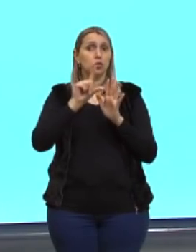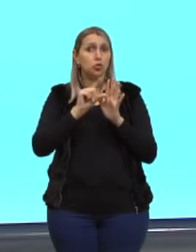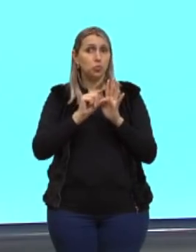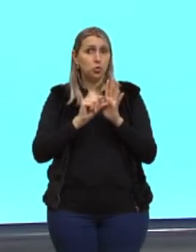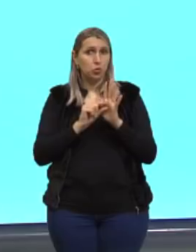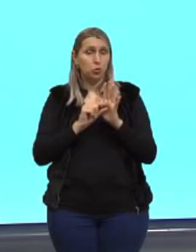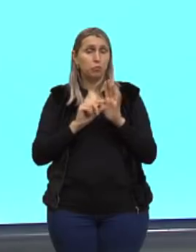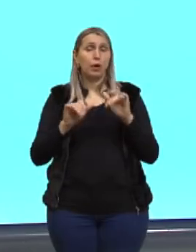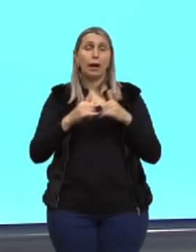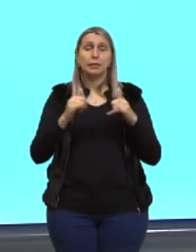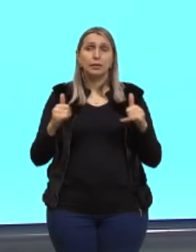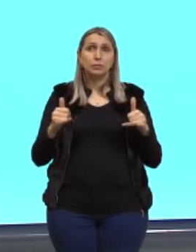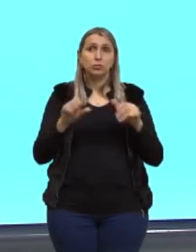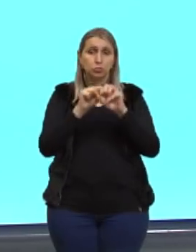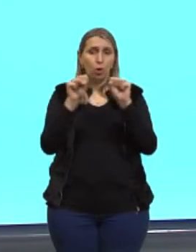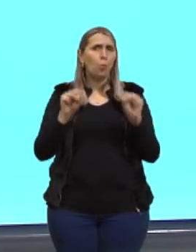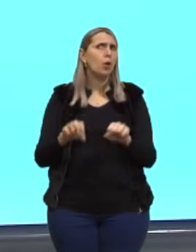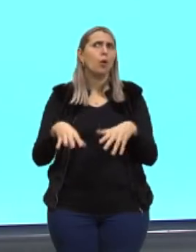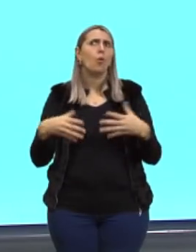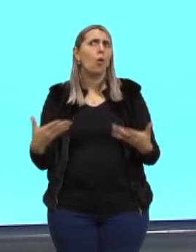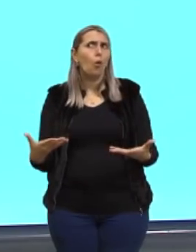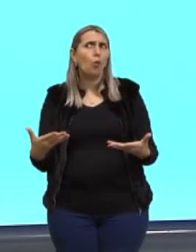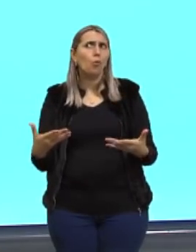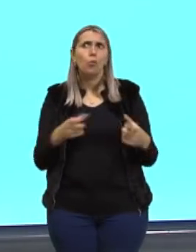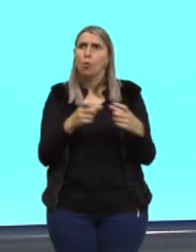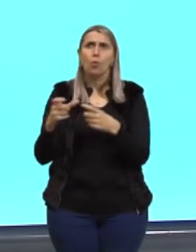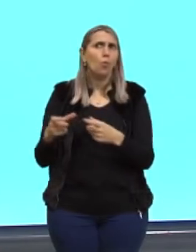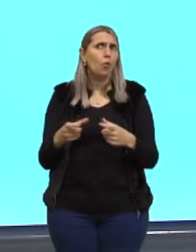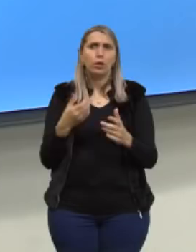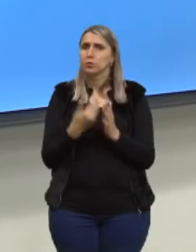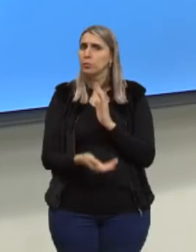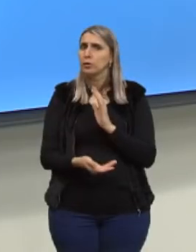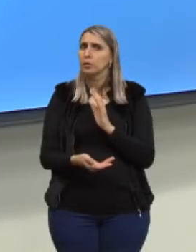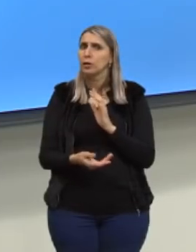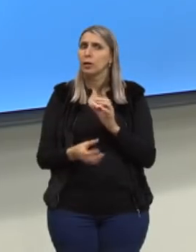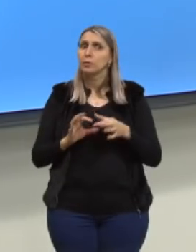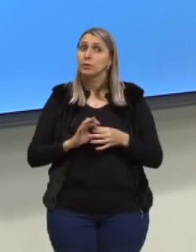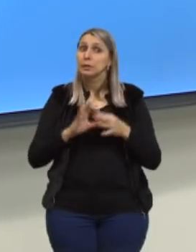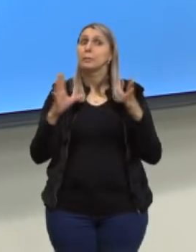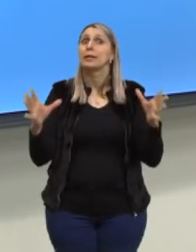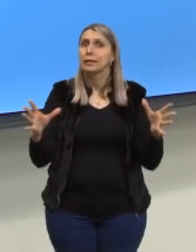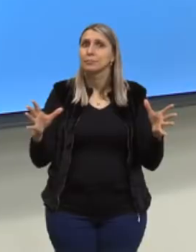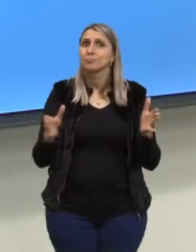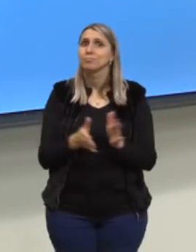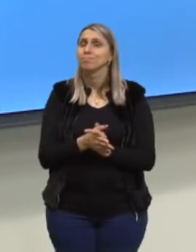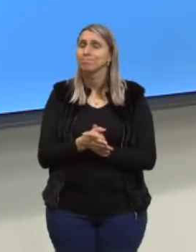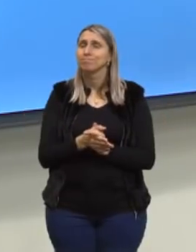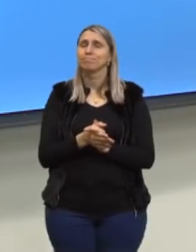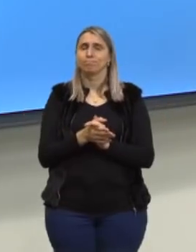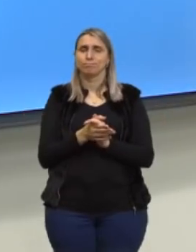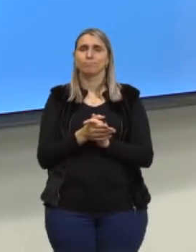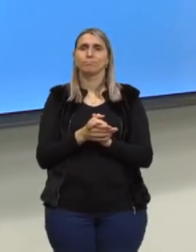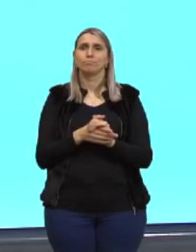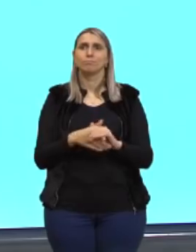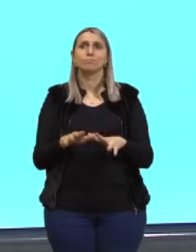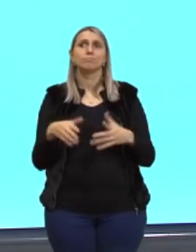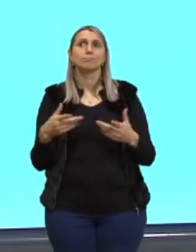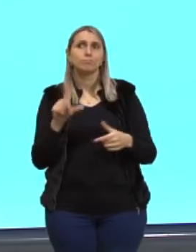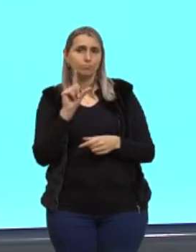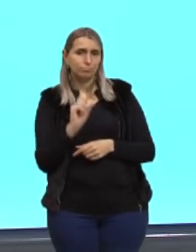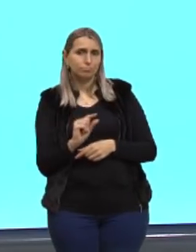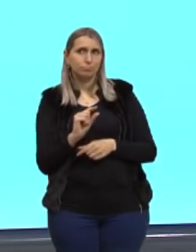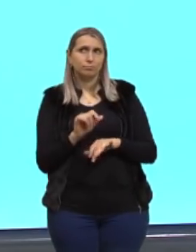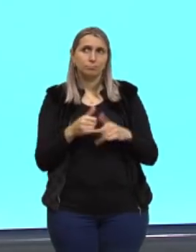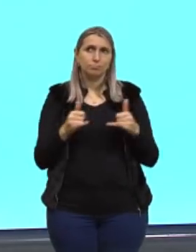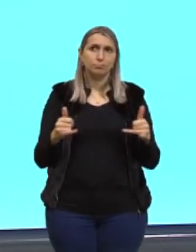energia do sistema para onde foi essa energia sem energia não se e tem que ter sido liberada tranquilo então se